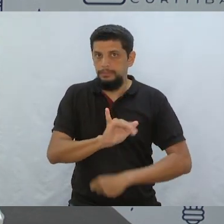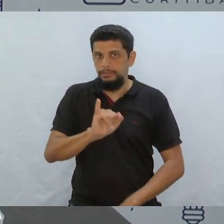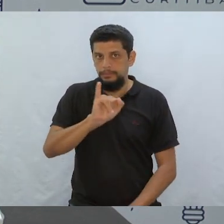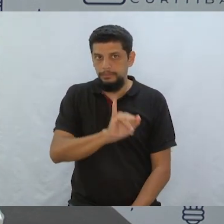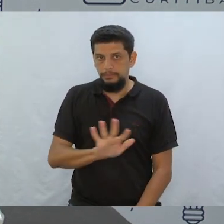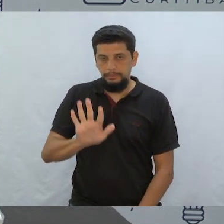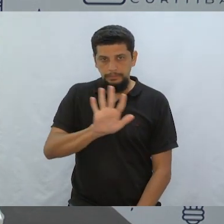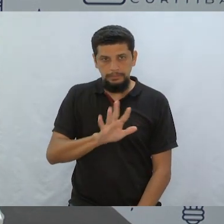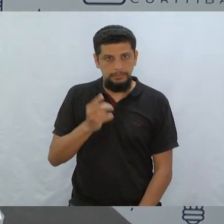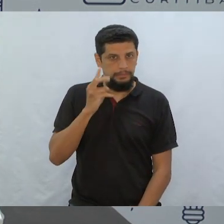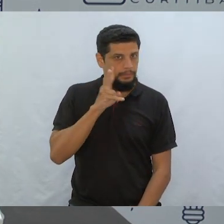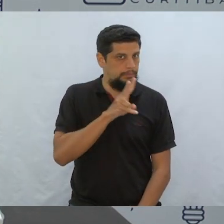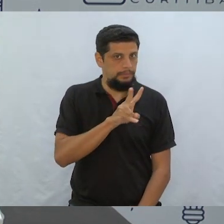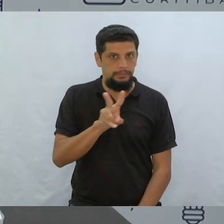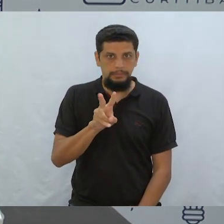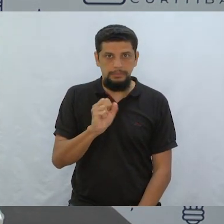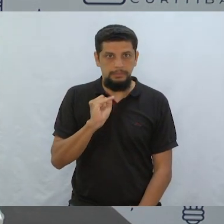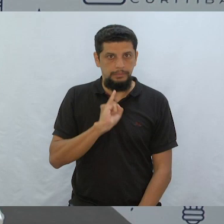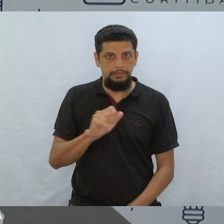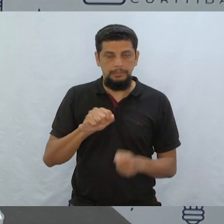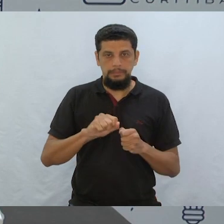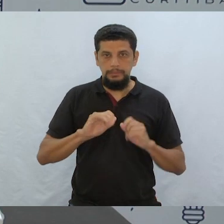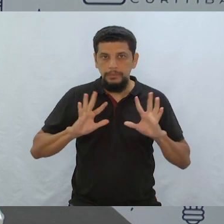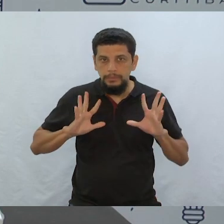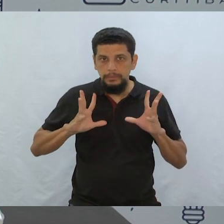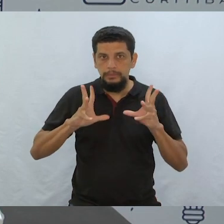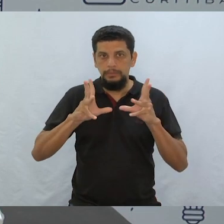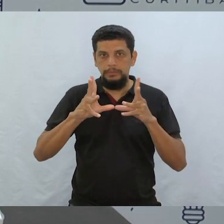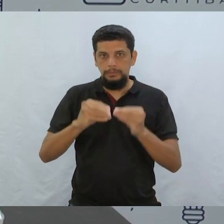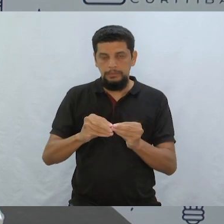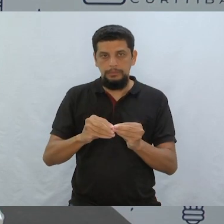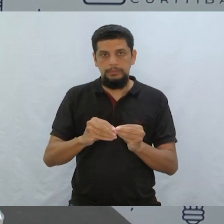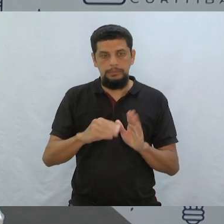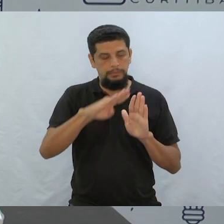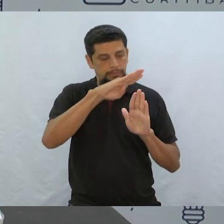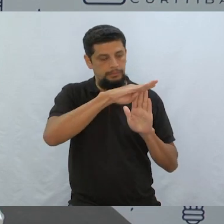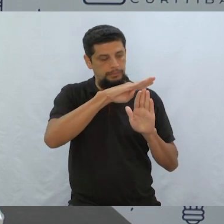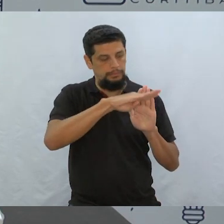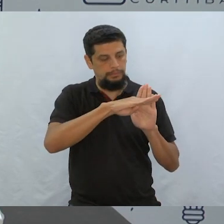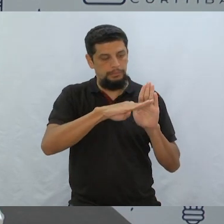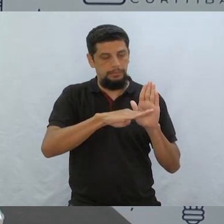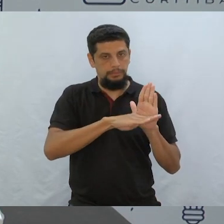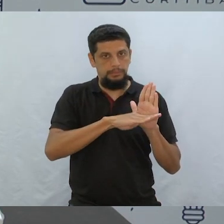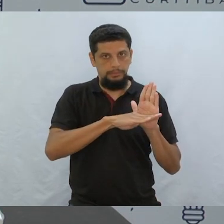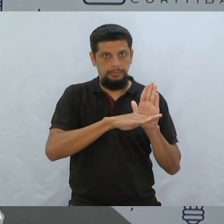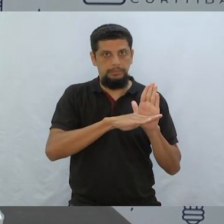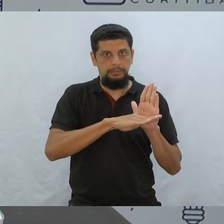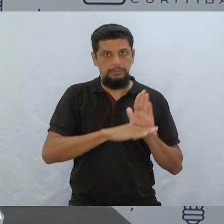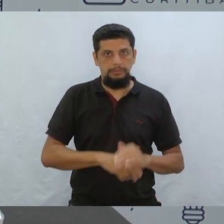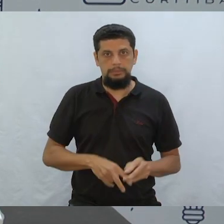tela, para nós conferirmos se conseguimos cumprir toda a nossa rotina, né?